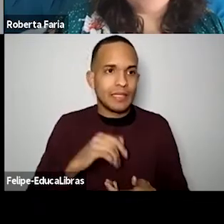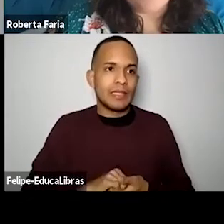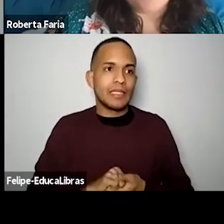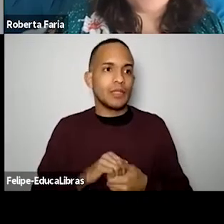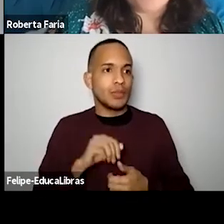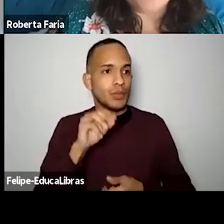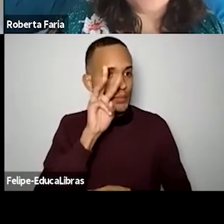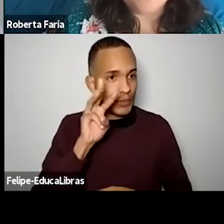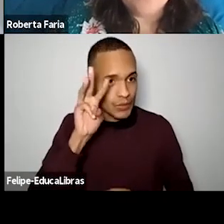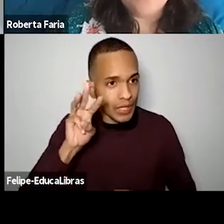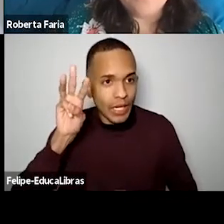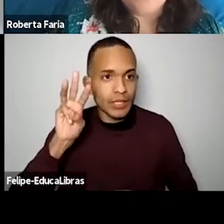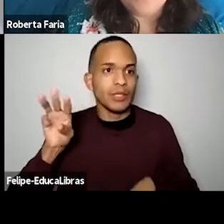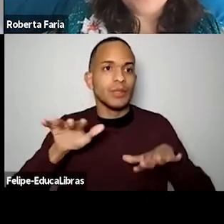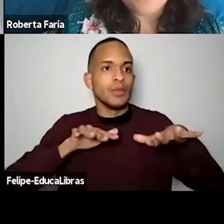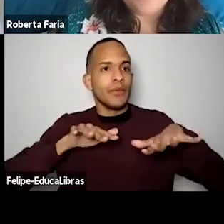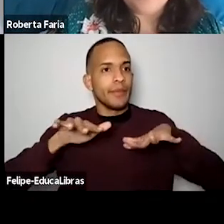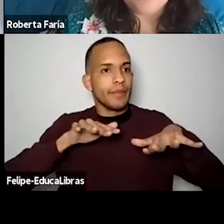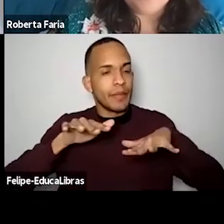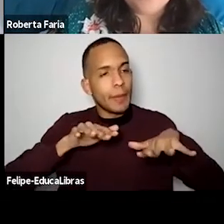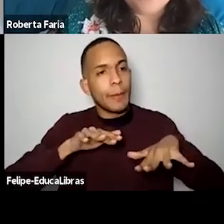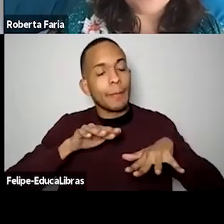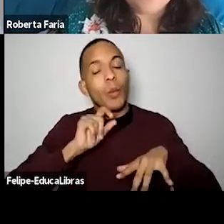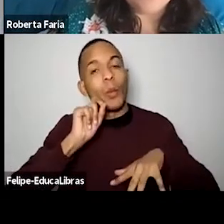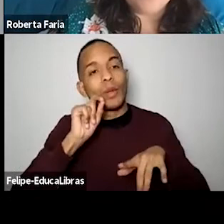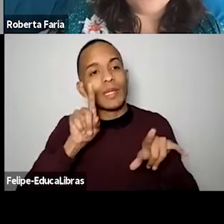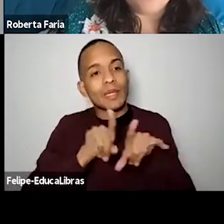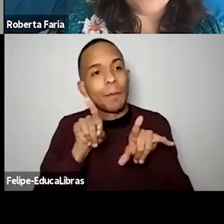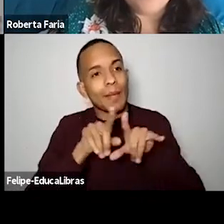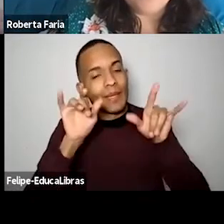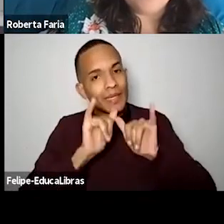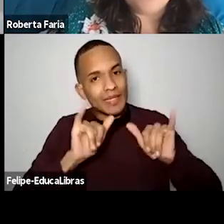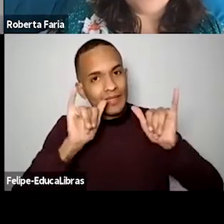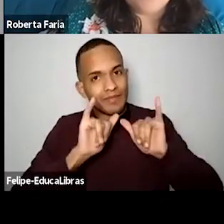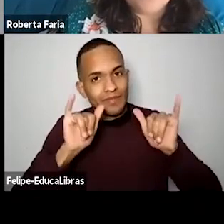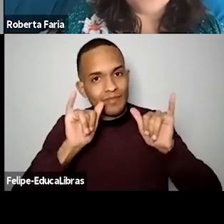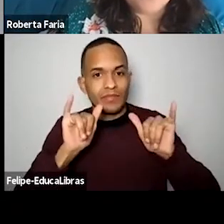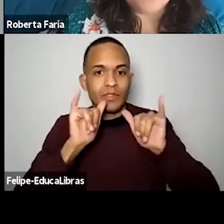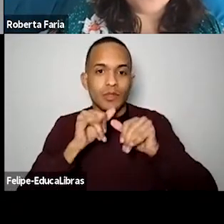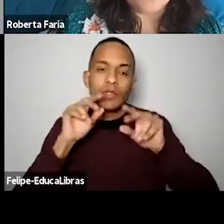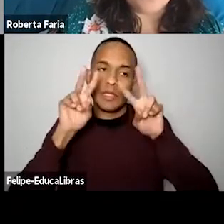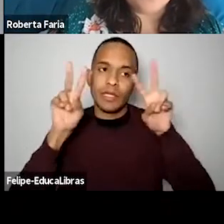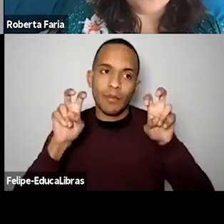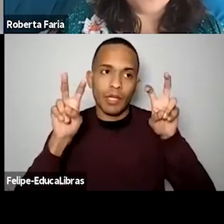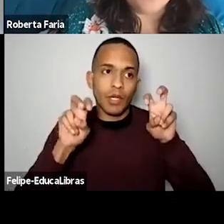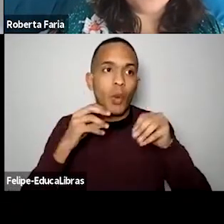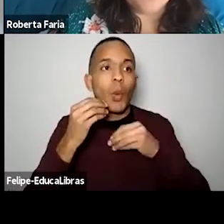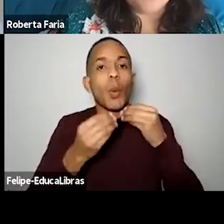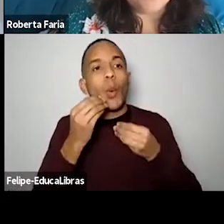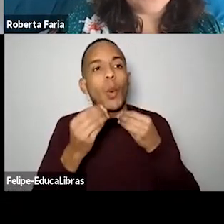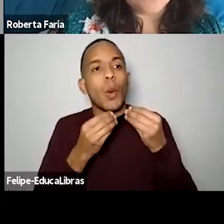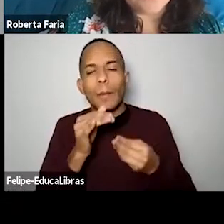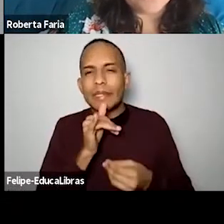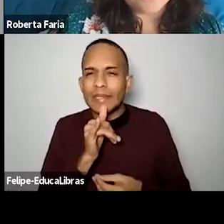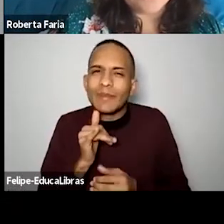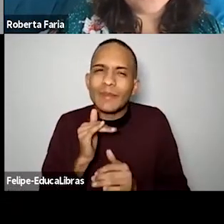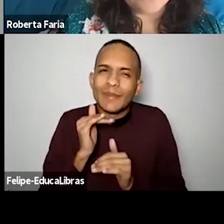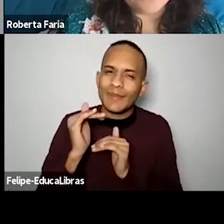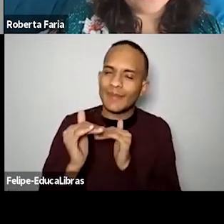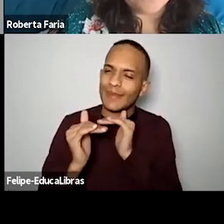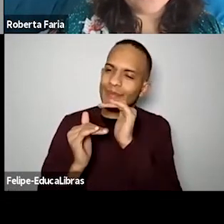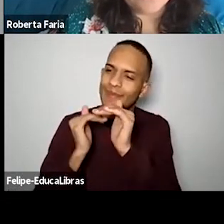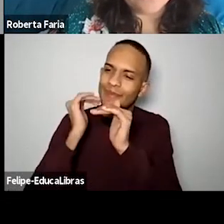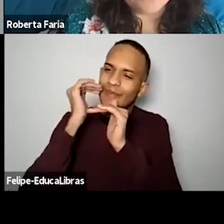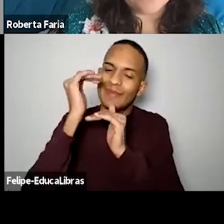no site do movimento. E mais do que isso, notícias. Sobre como é que ele está tomando vida por aí e como é que